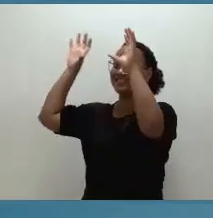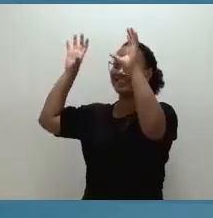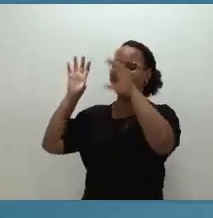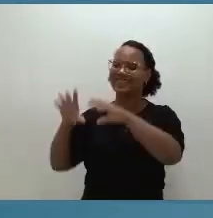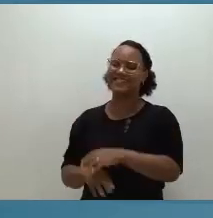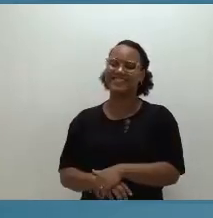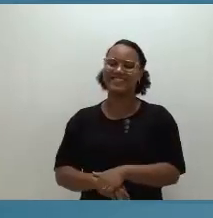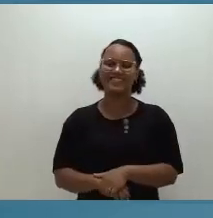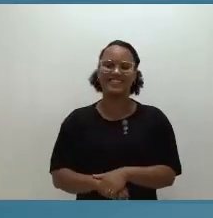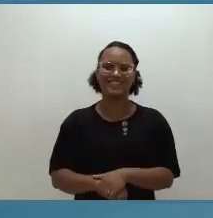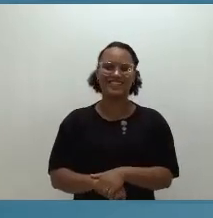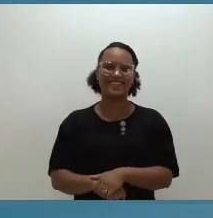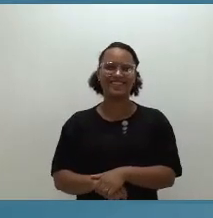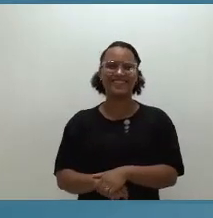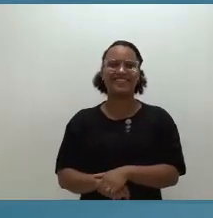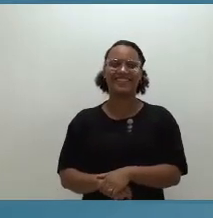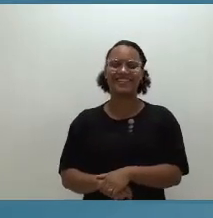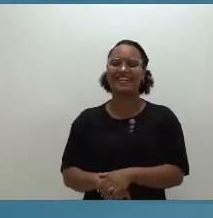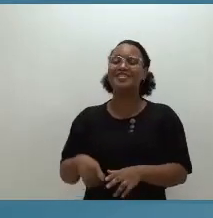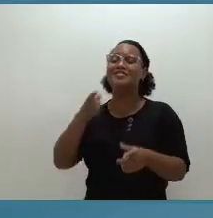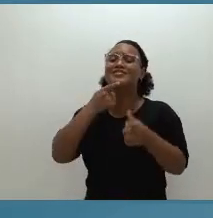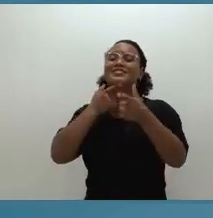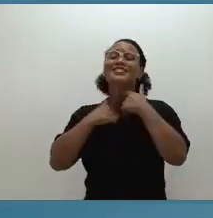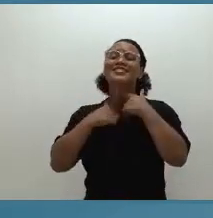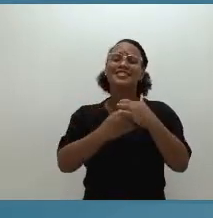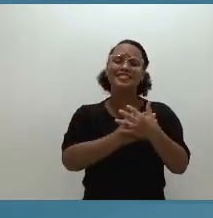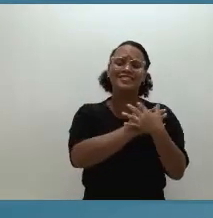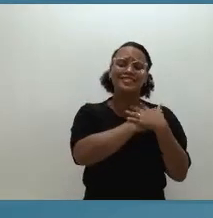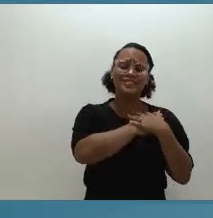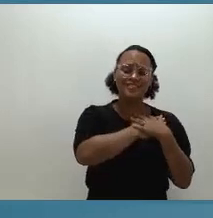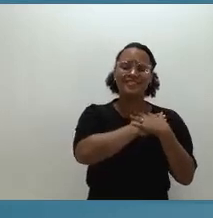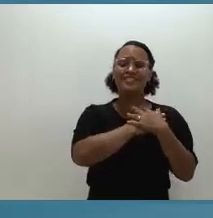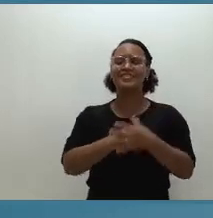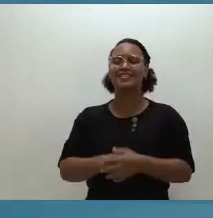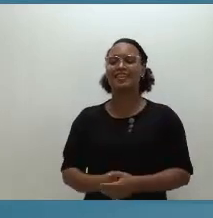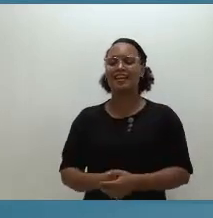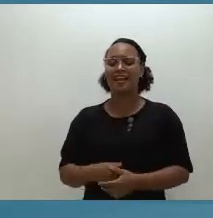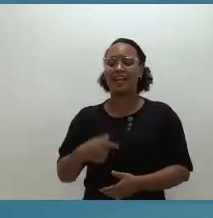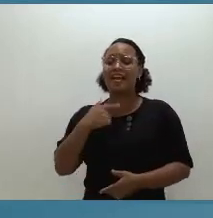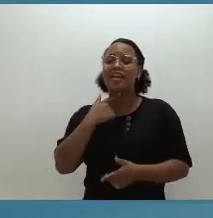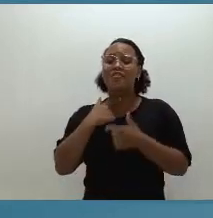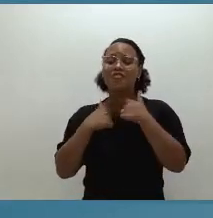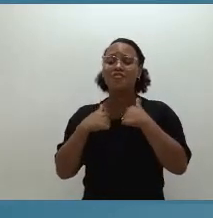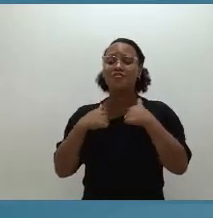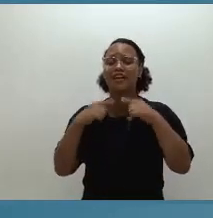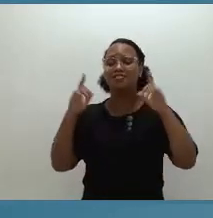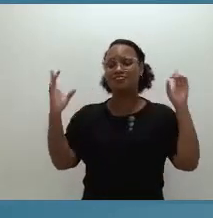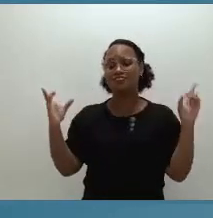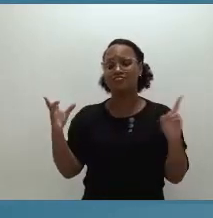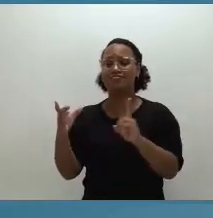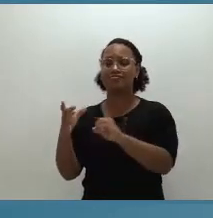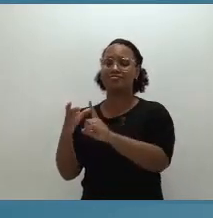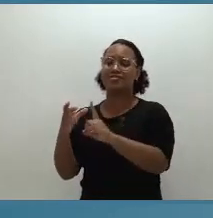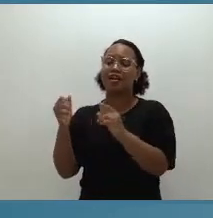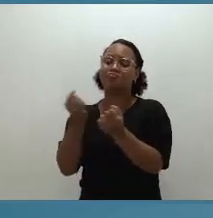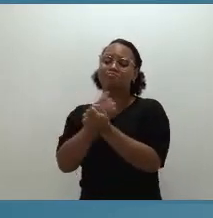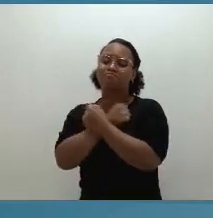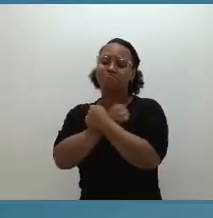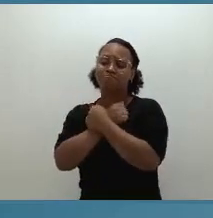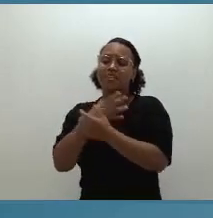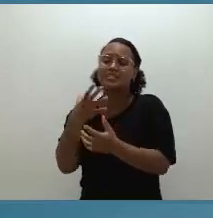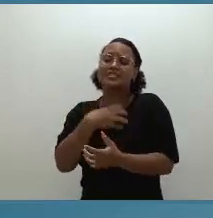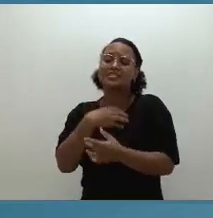só desejo de coração. Gostaria muito de estar aí para lhe dar um abraço. Mas